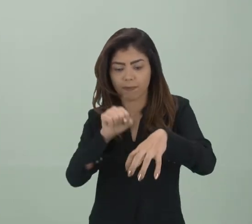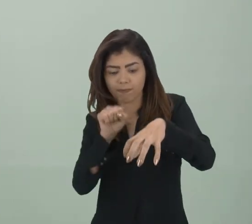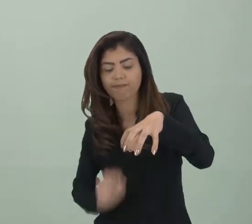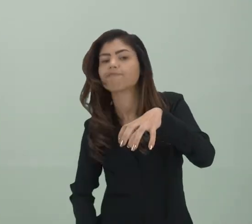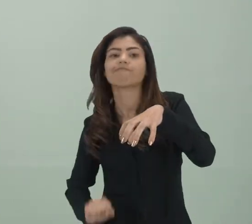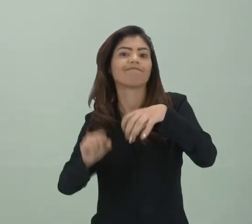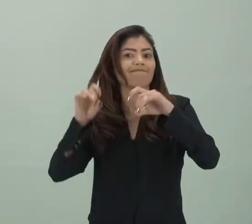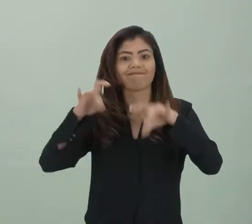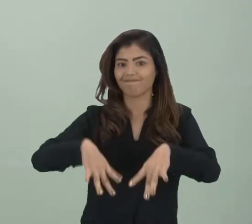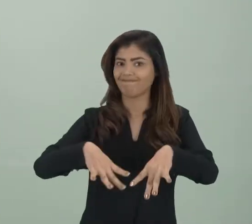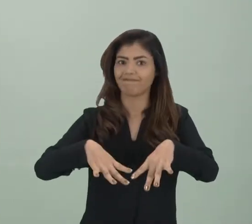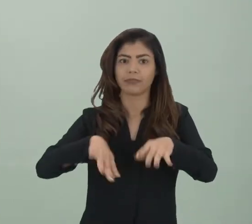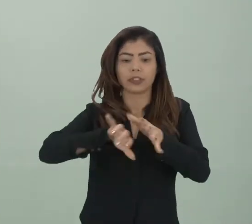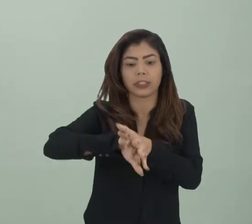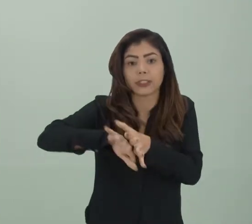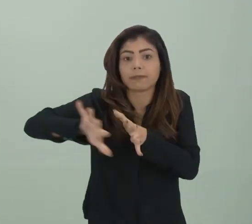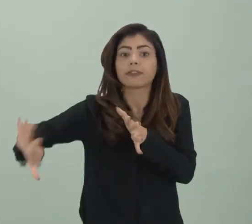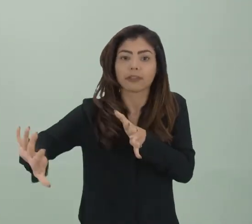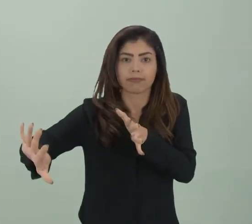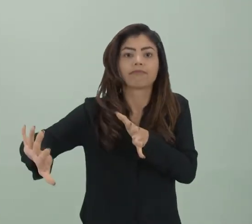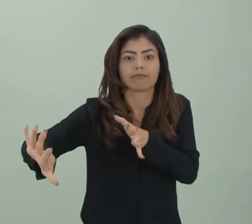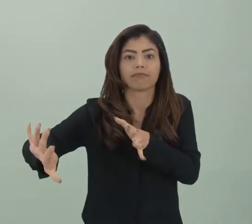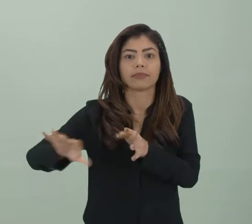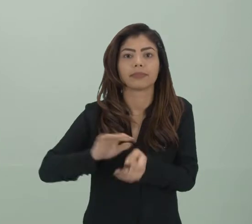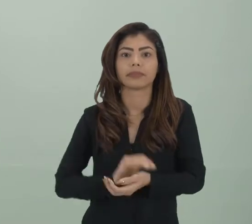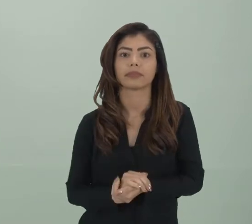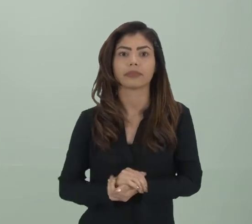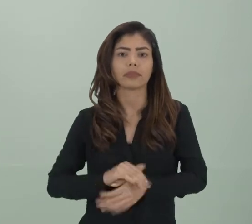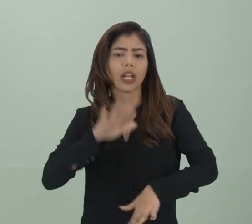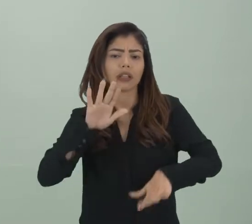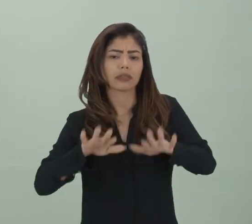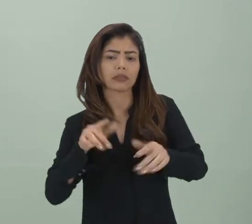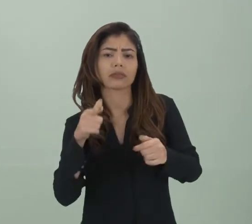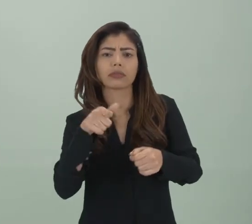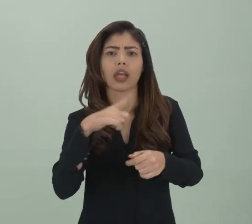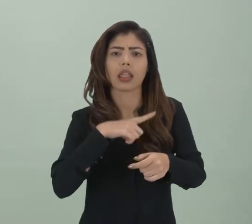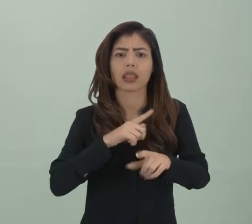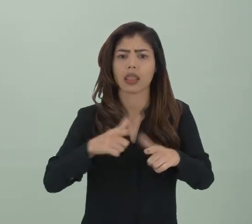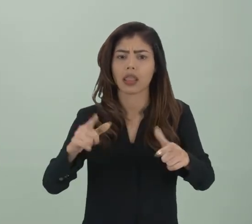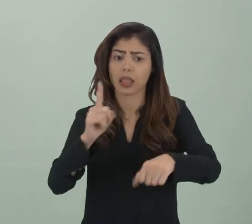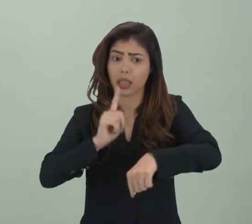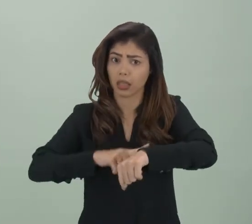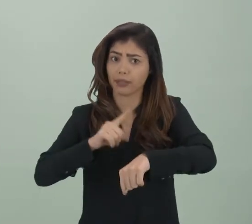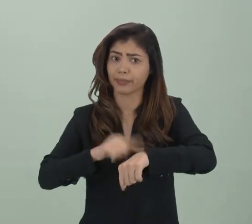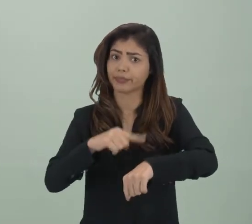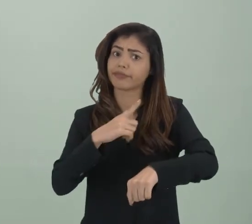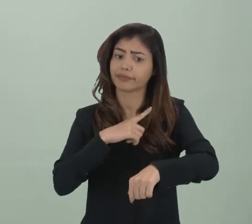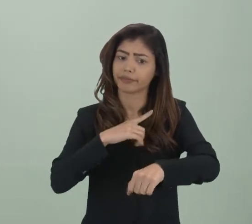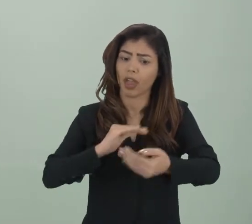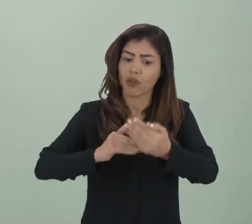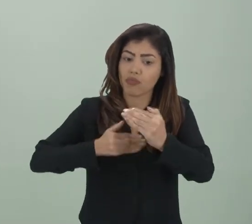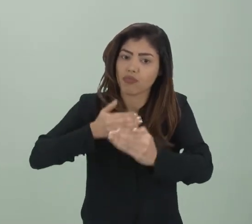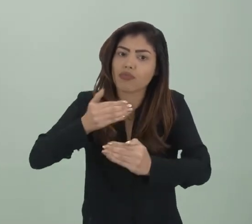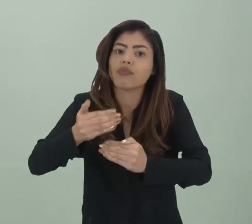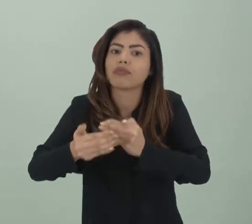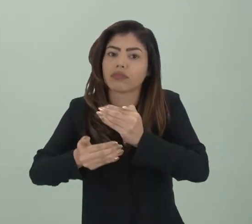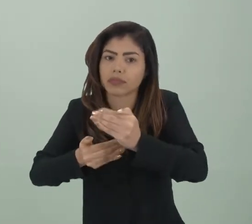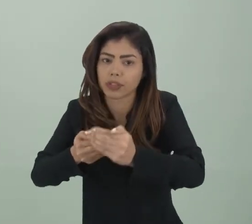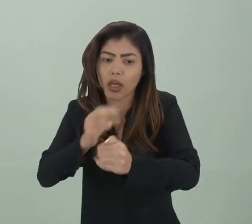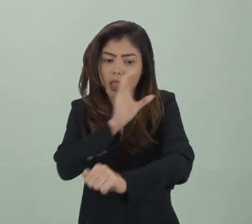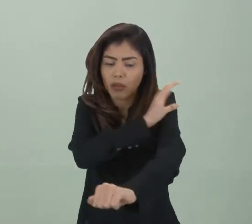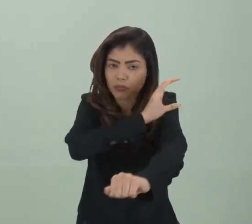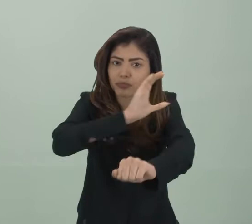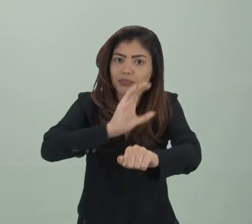parte desses árabes fora da região. Automaticamente, quanto mais tempo nós estamos envolvidos dentro de uma